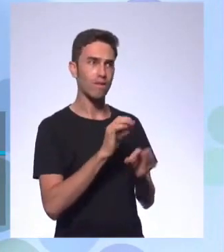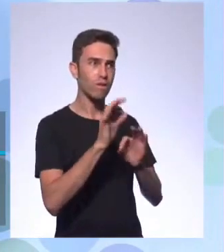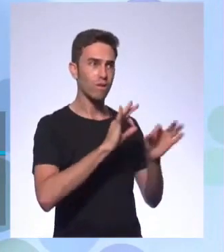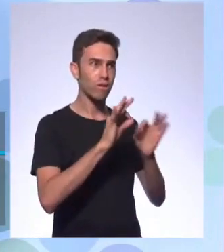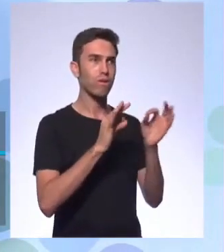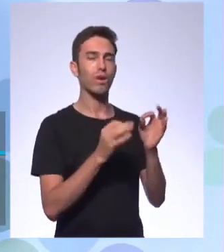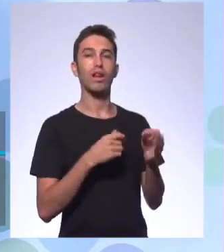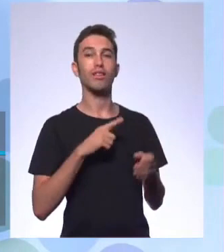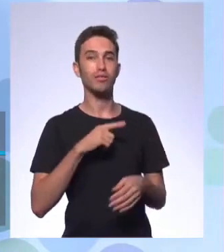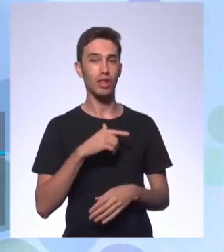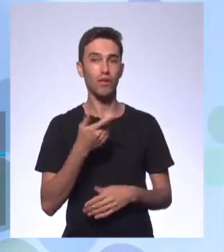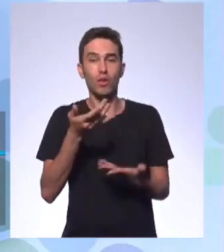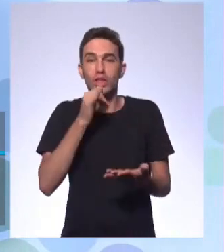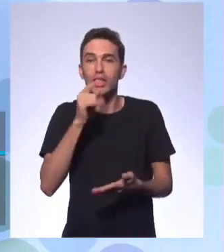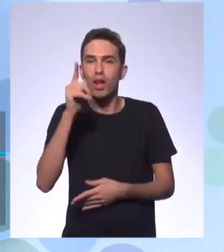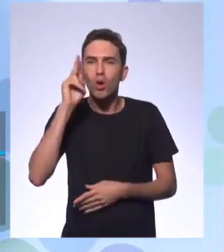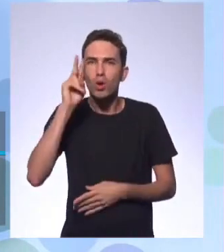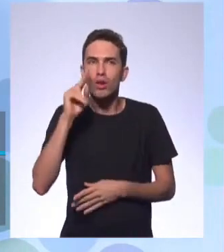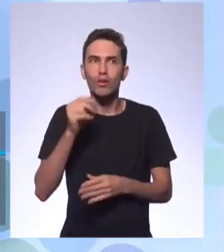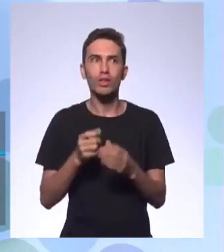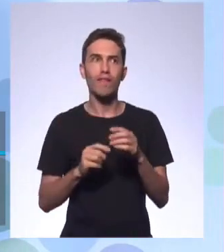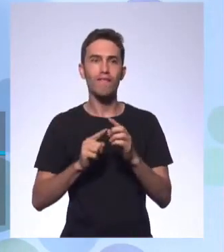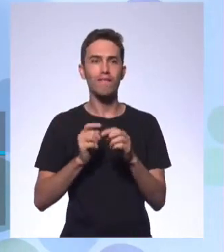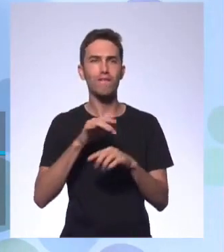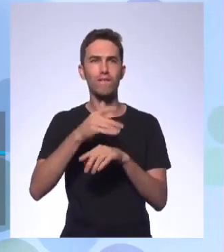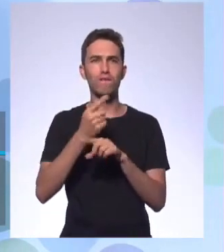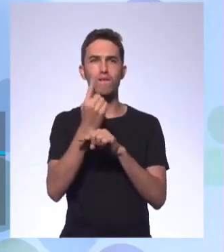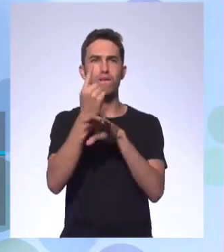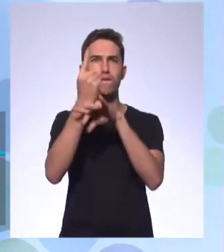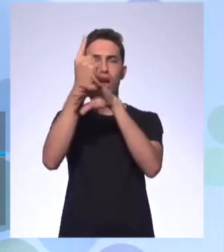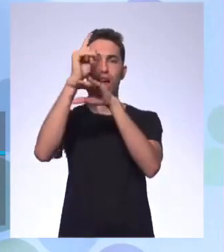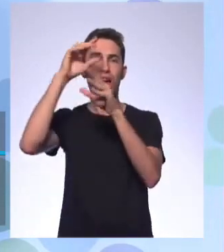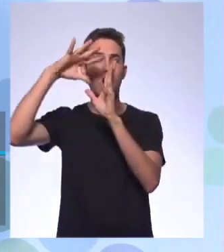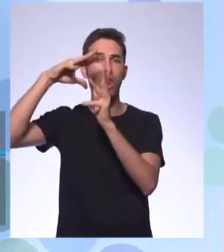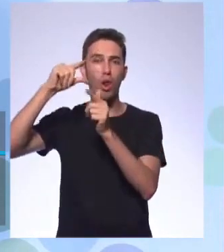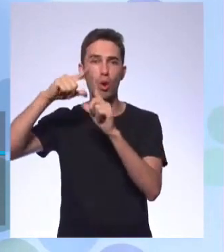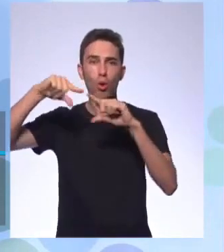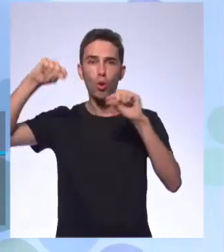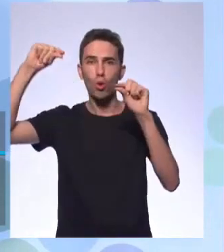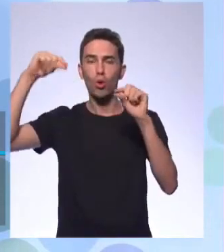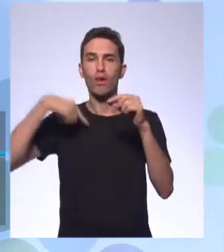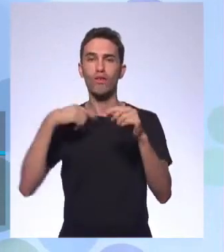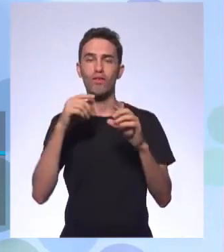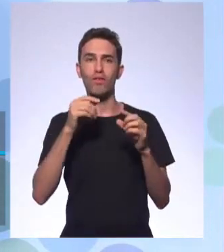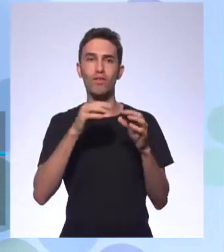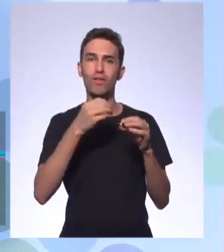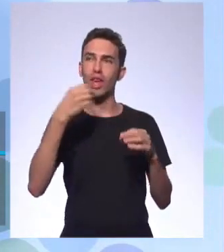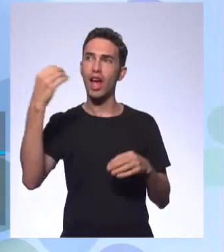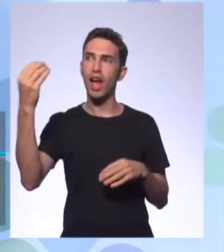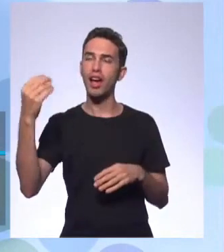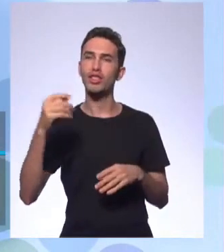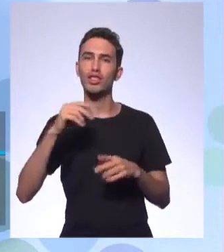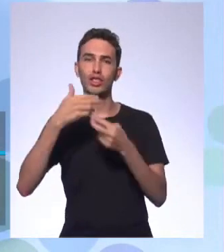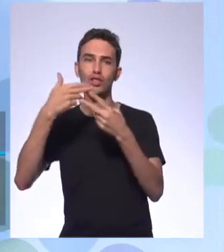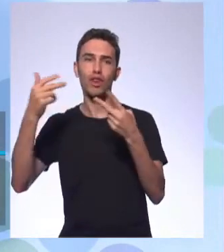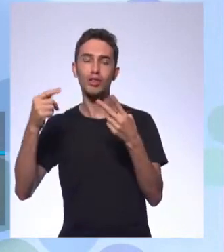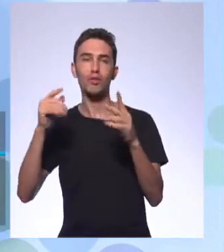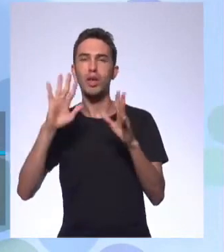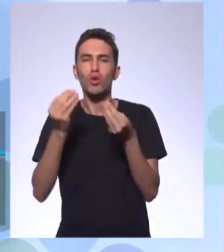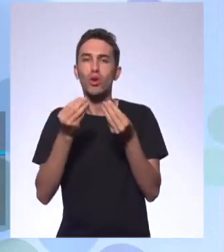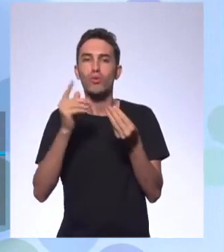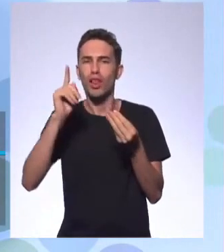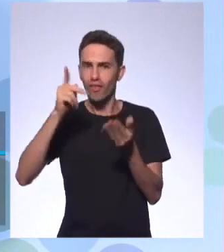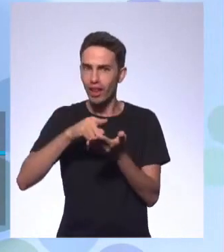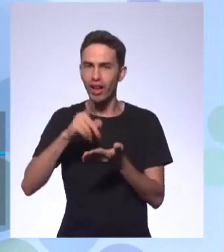conta uma história, você vai à Lua, inventa, lê isso, você viaja para outros planetas através dos textos. Isso é bem legal. Agora,